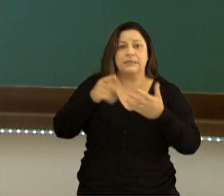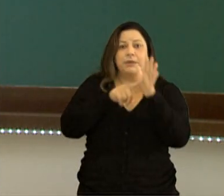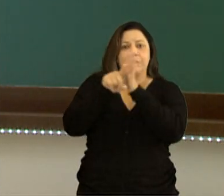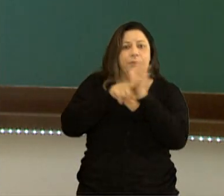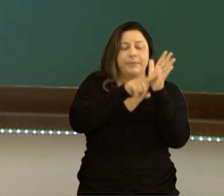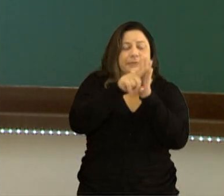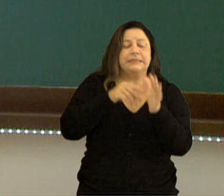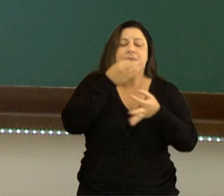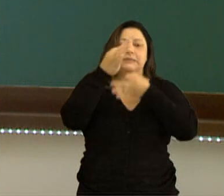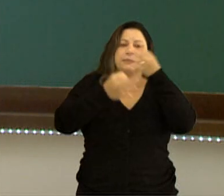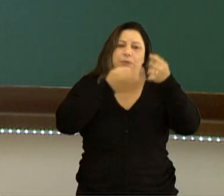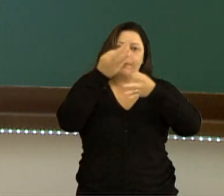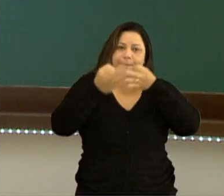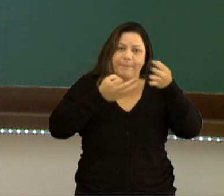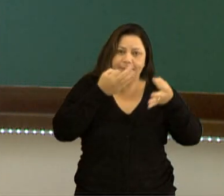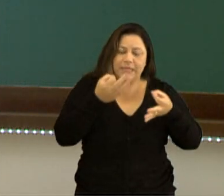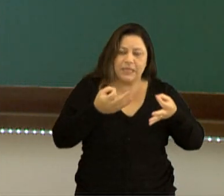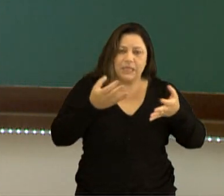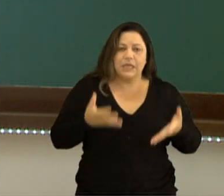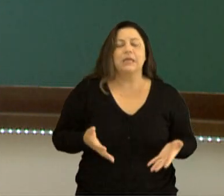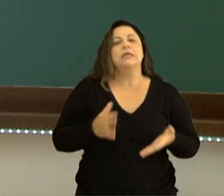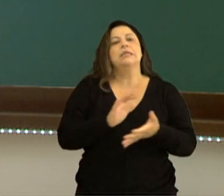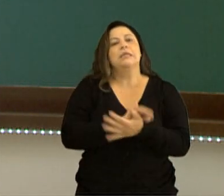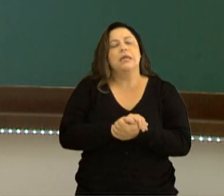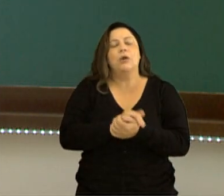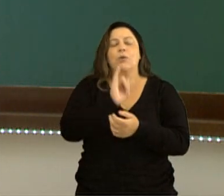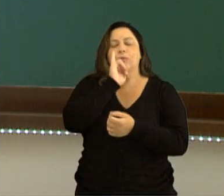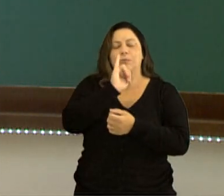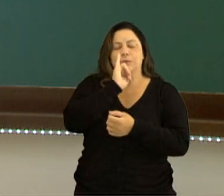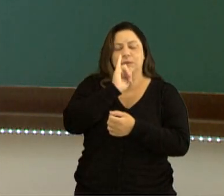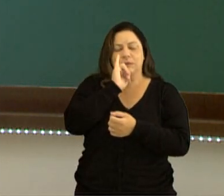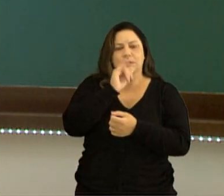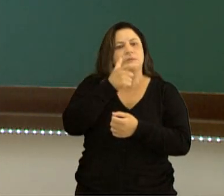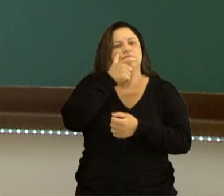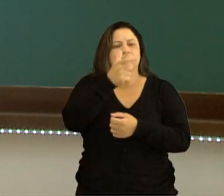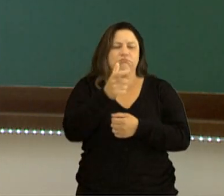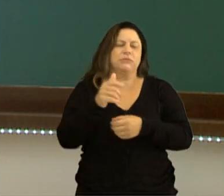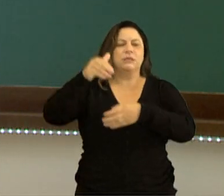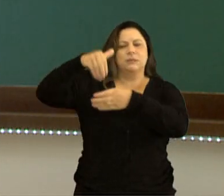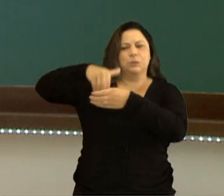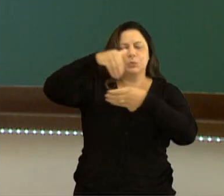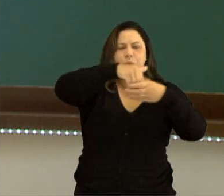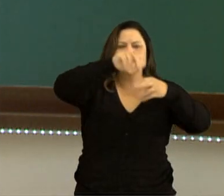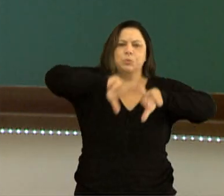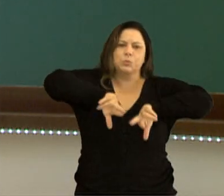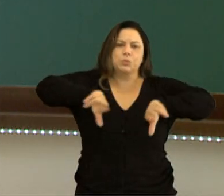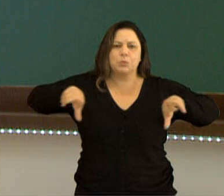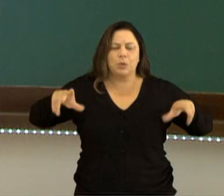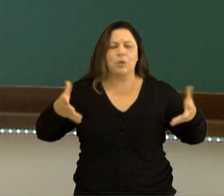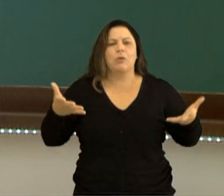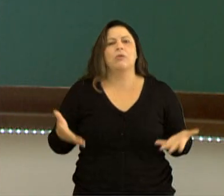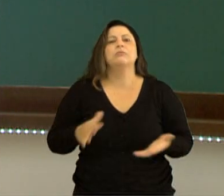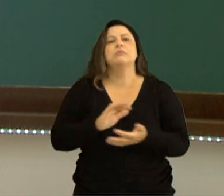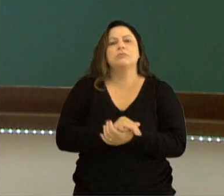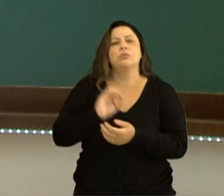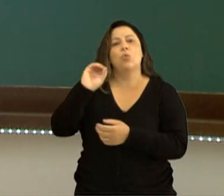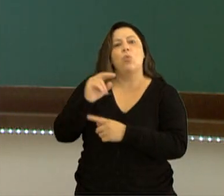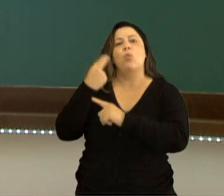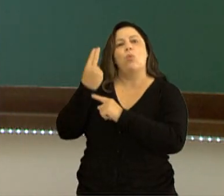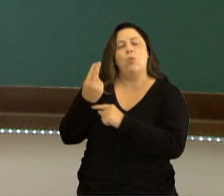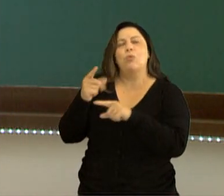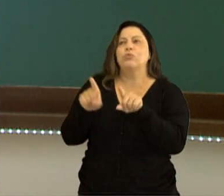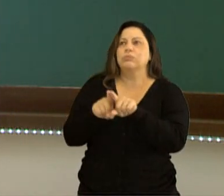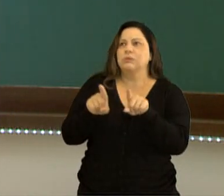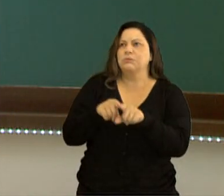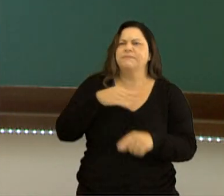de opinião, né? Uma pesquisa, por exemplo, de intenção de voto, ou que o